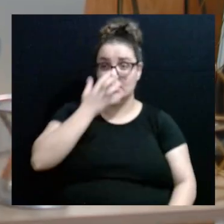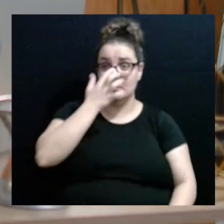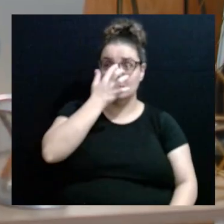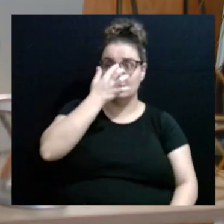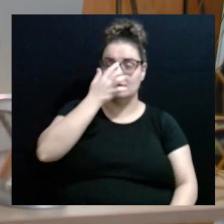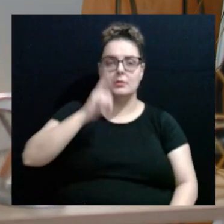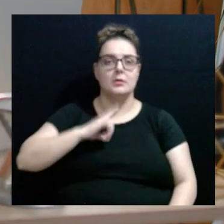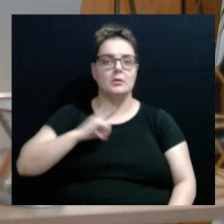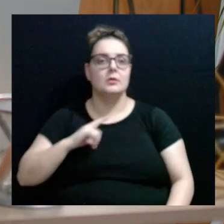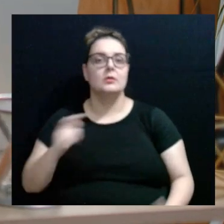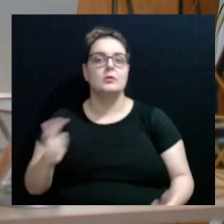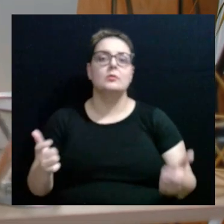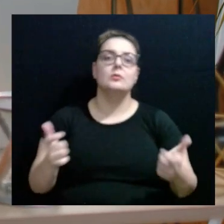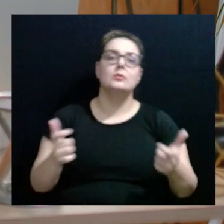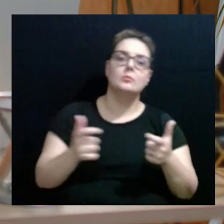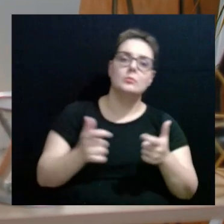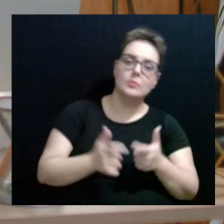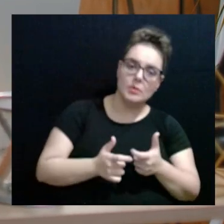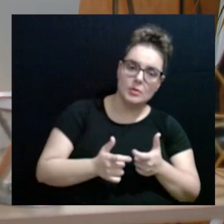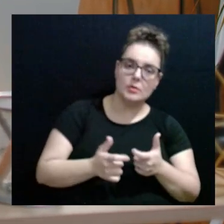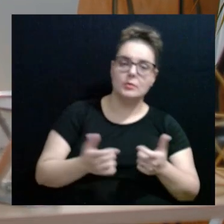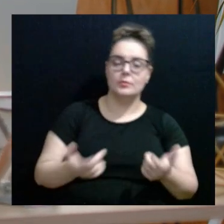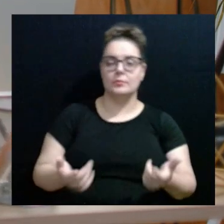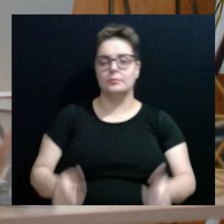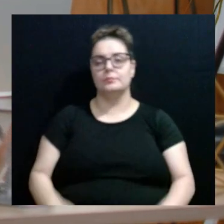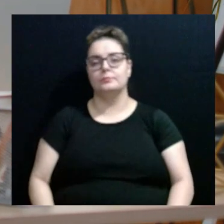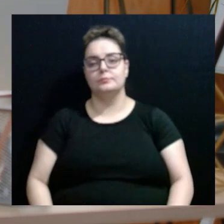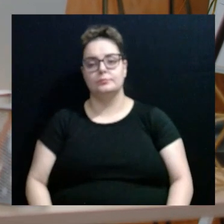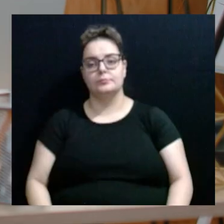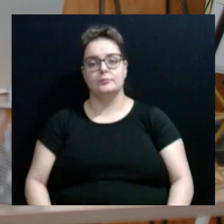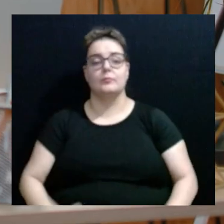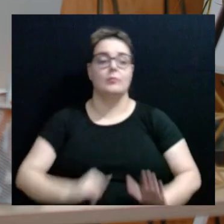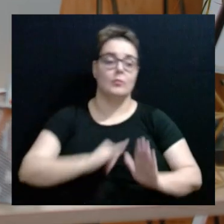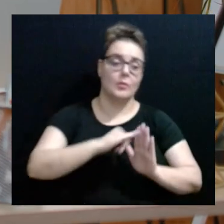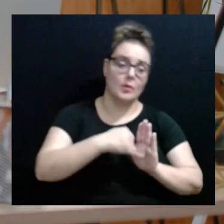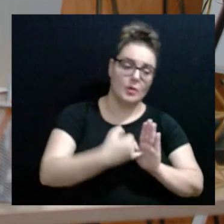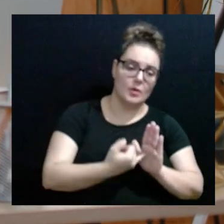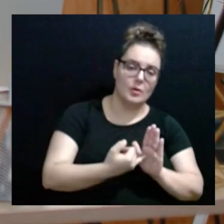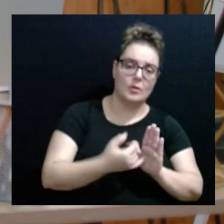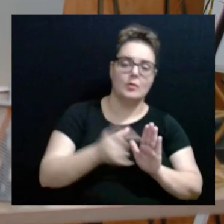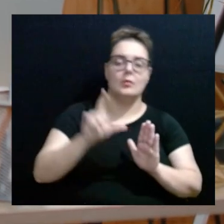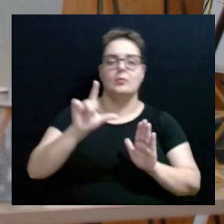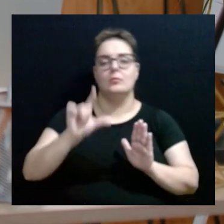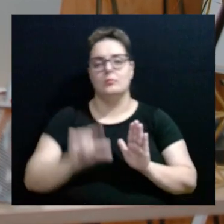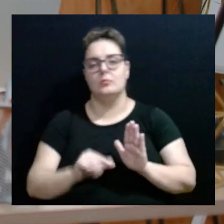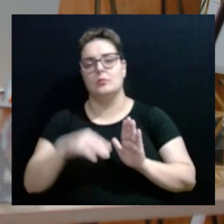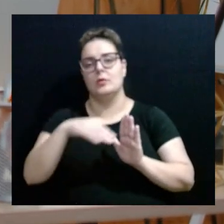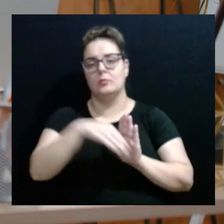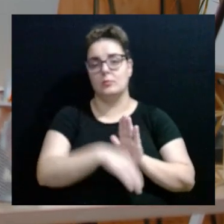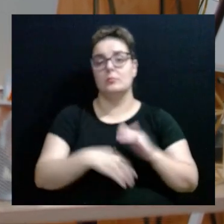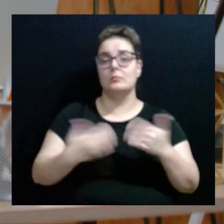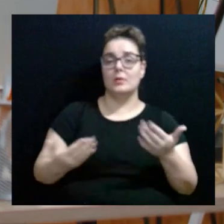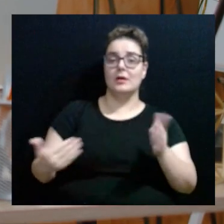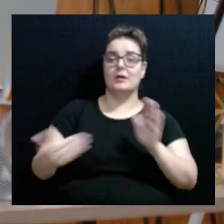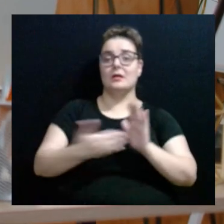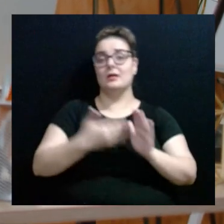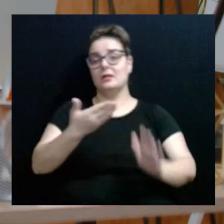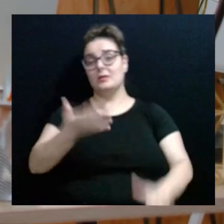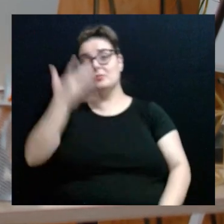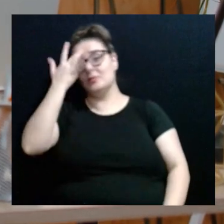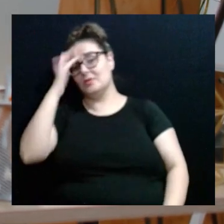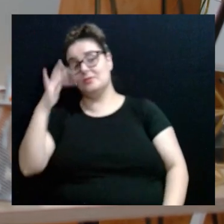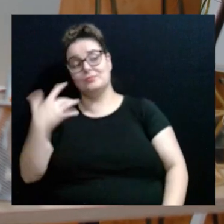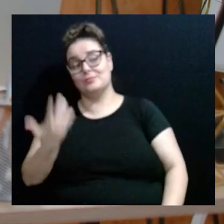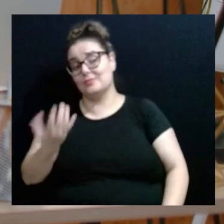tendência é que haja uma redução até para que os juros eles deem uma queda. Mas